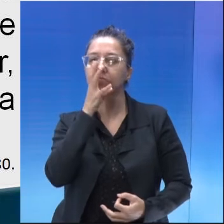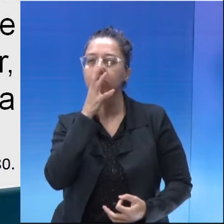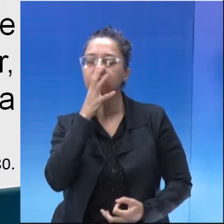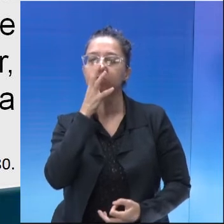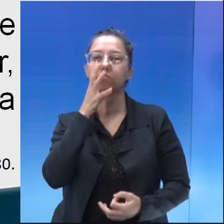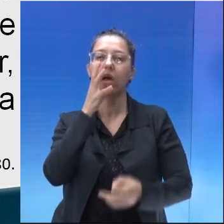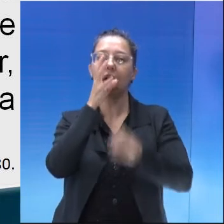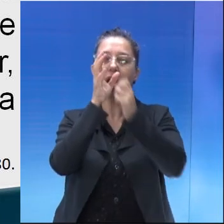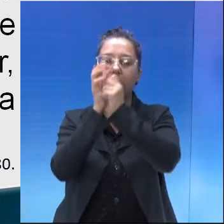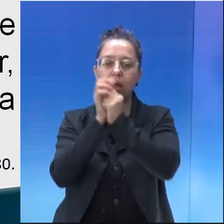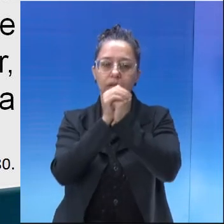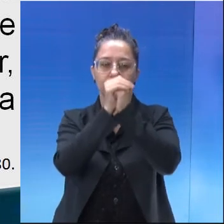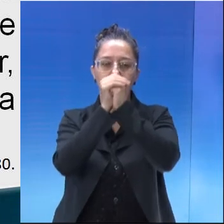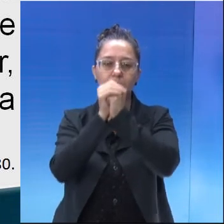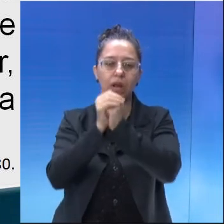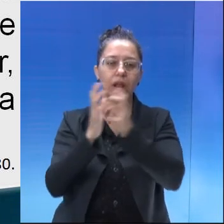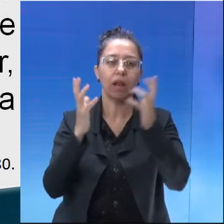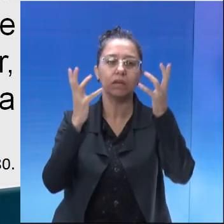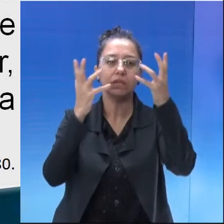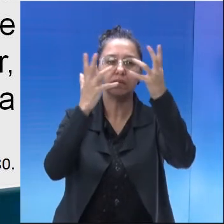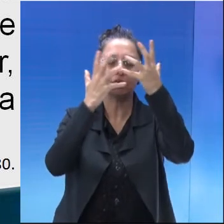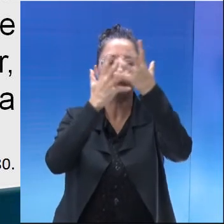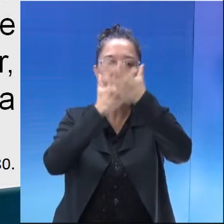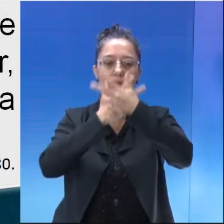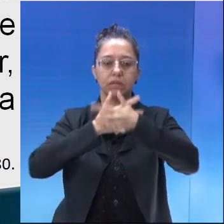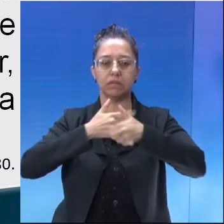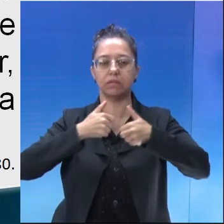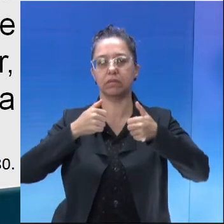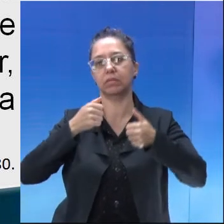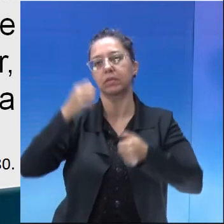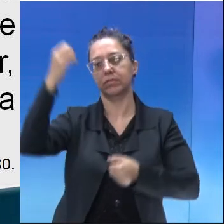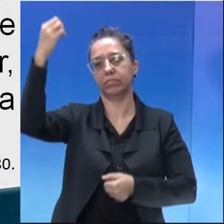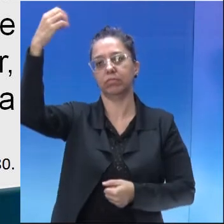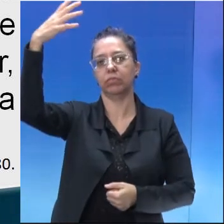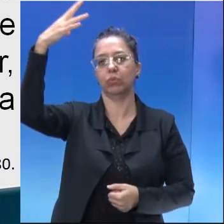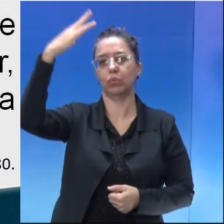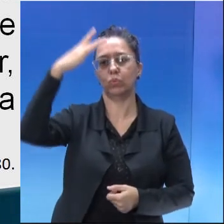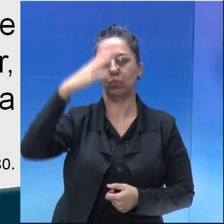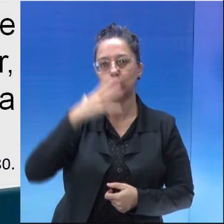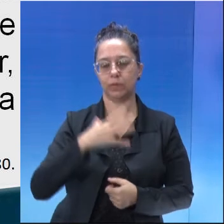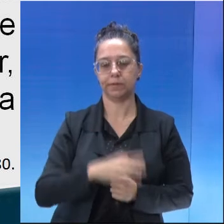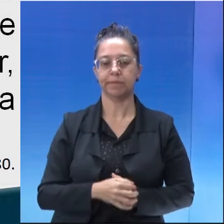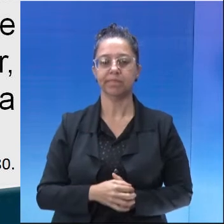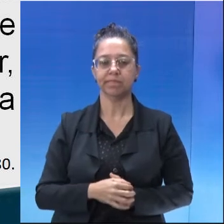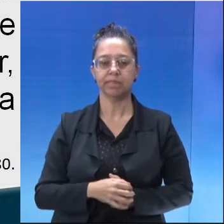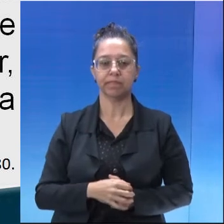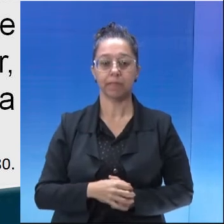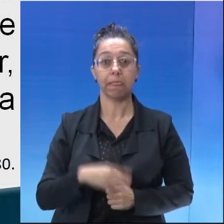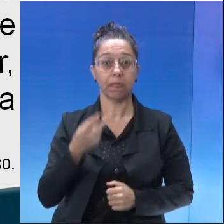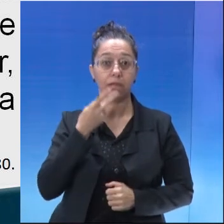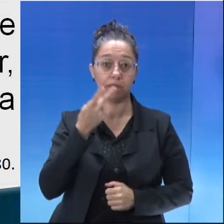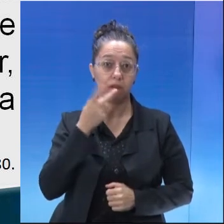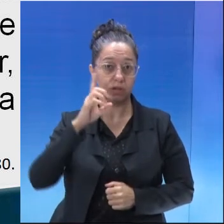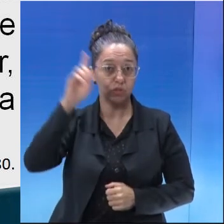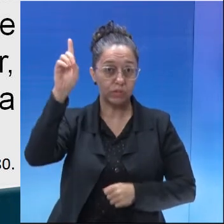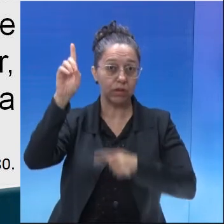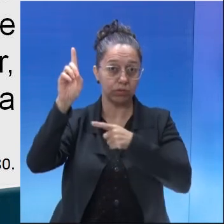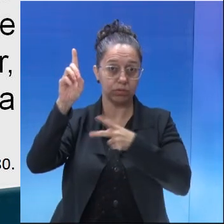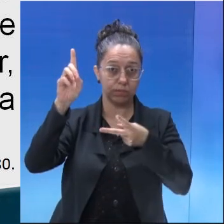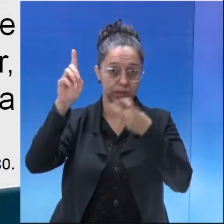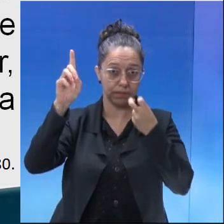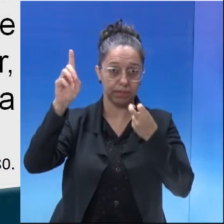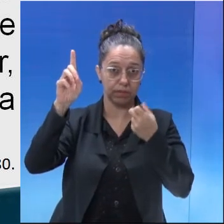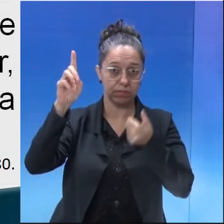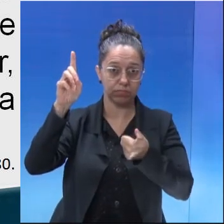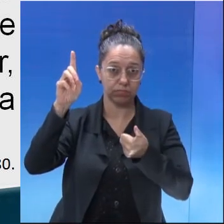Considerar, admirar e adorar a incomparável beleza dessa imensa luz. Ele está falando